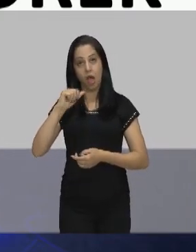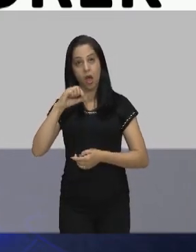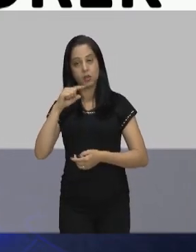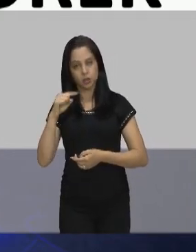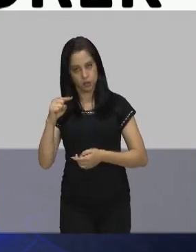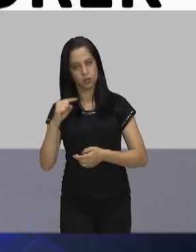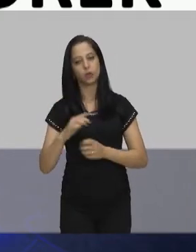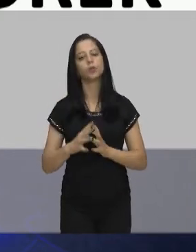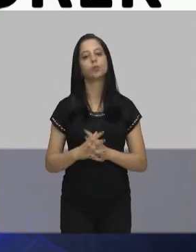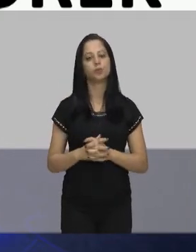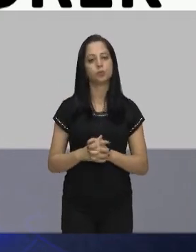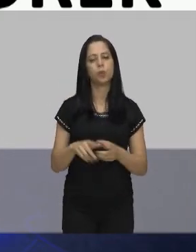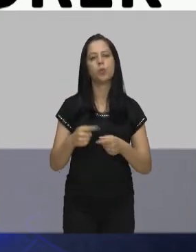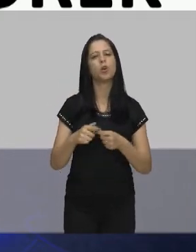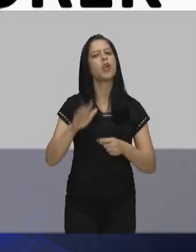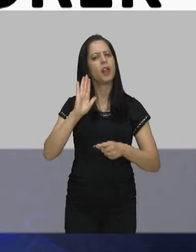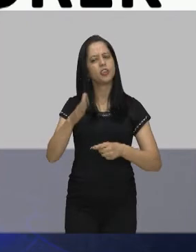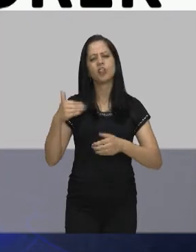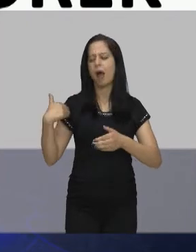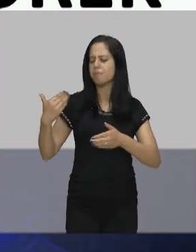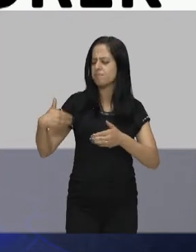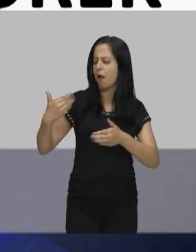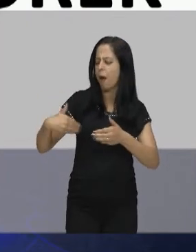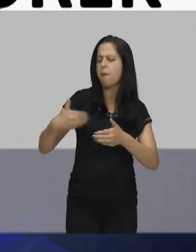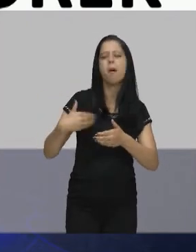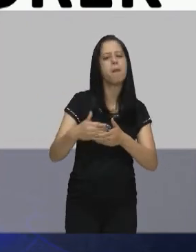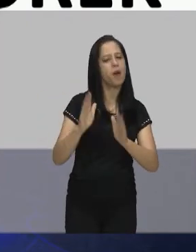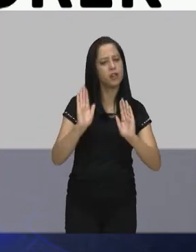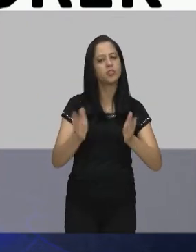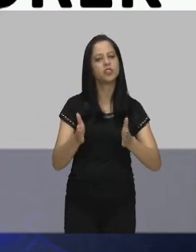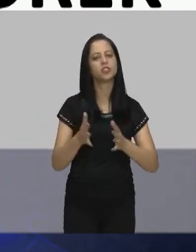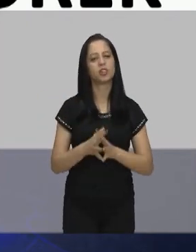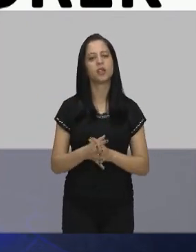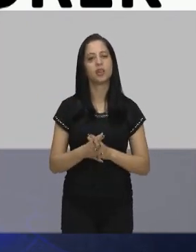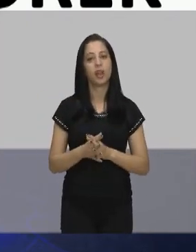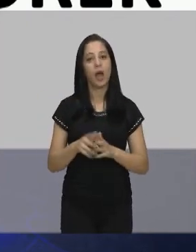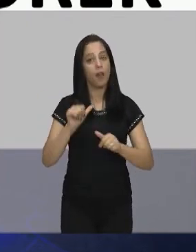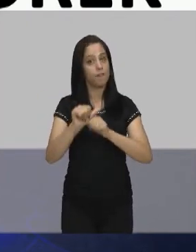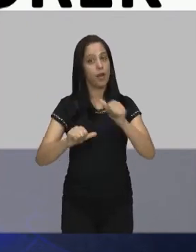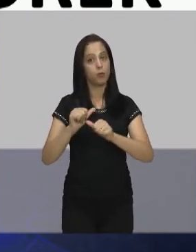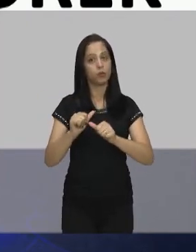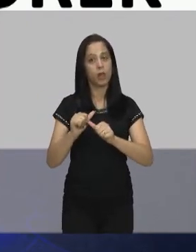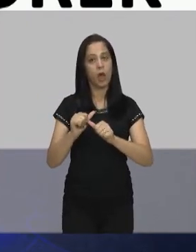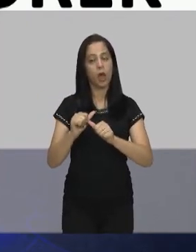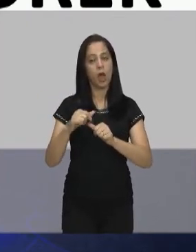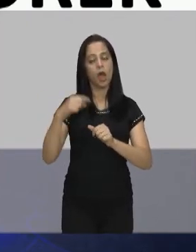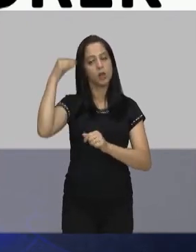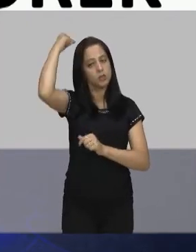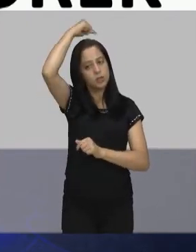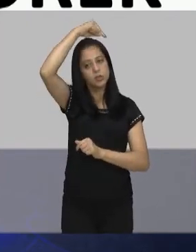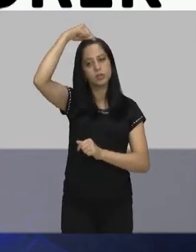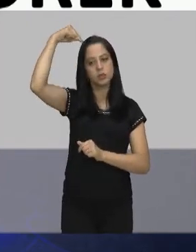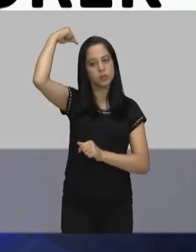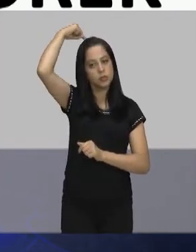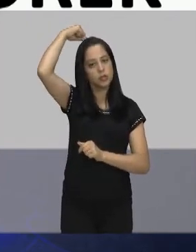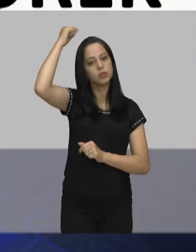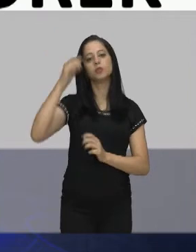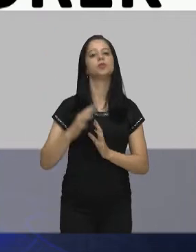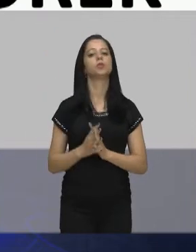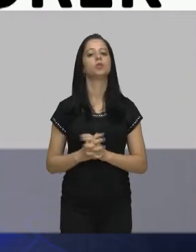seu trabalho, do que ele já veio desenvolvendo para ser um santo mesmo, pela Igreja